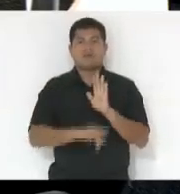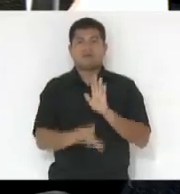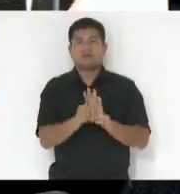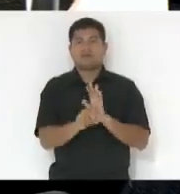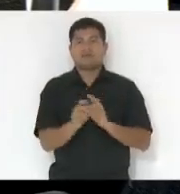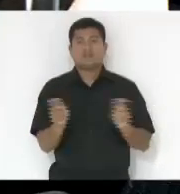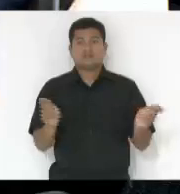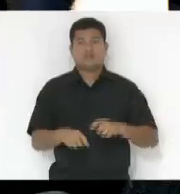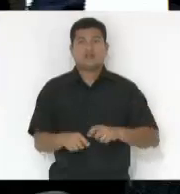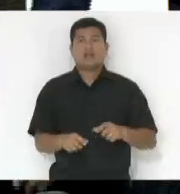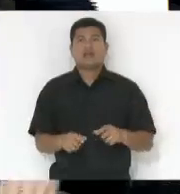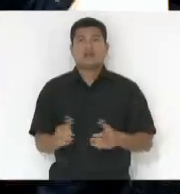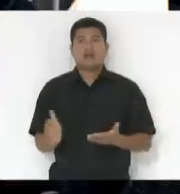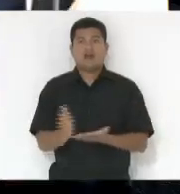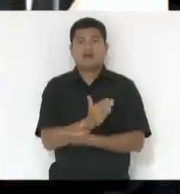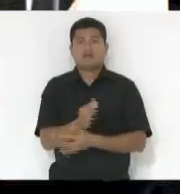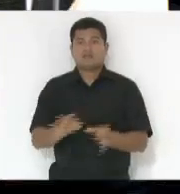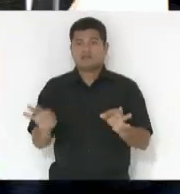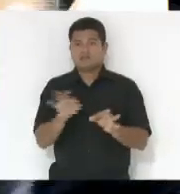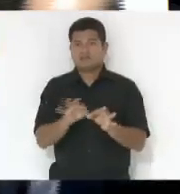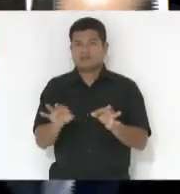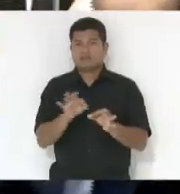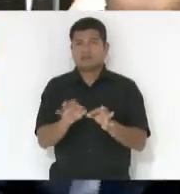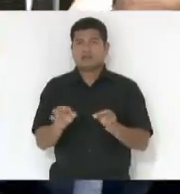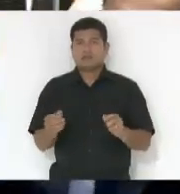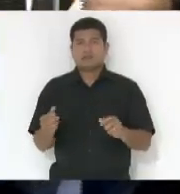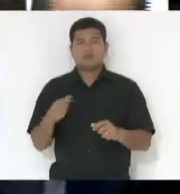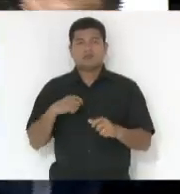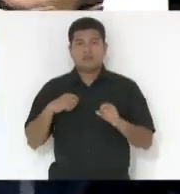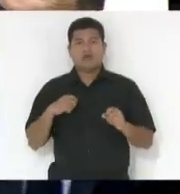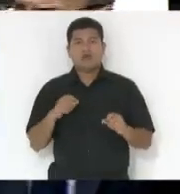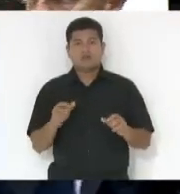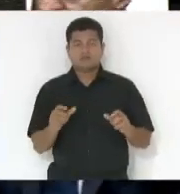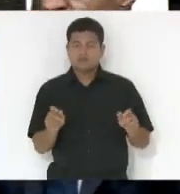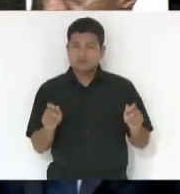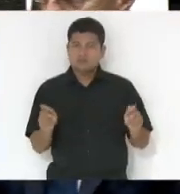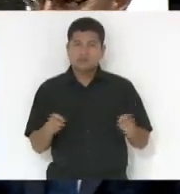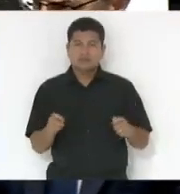de algumas entidades terem acesso a essas informações.